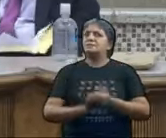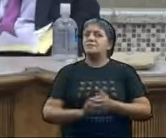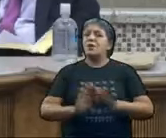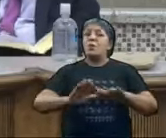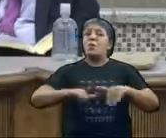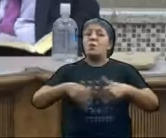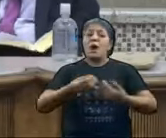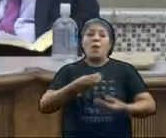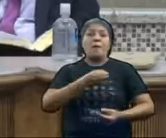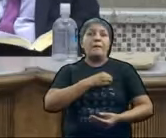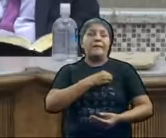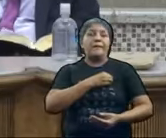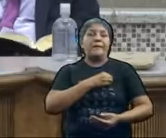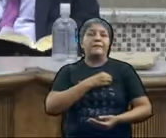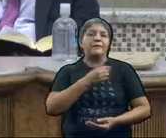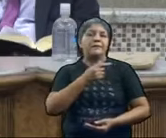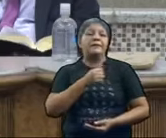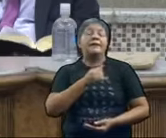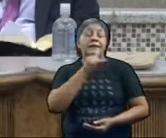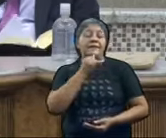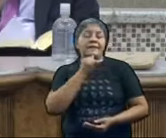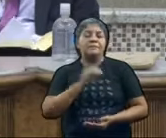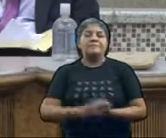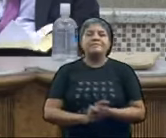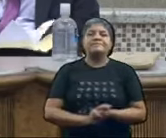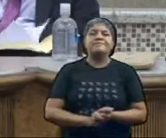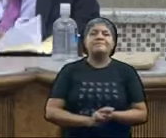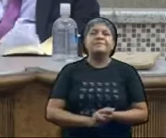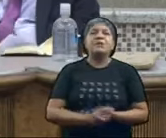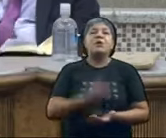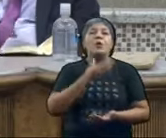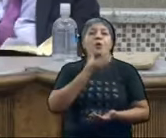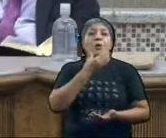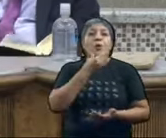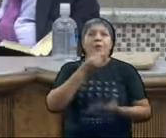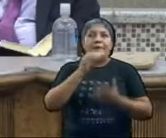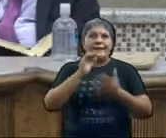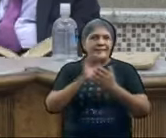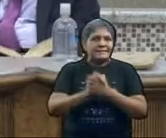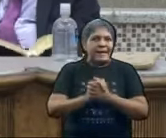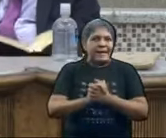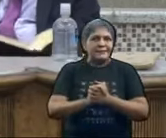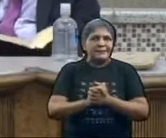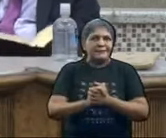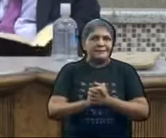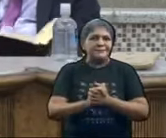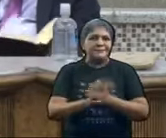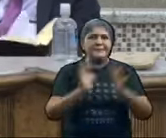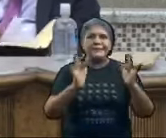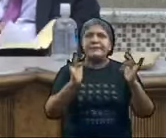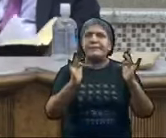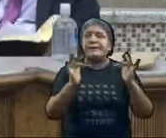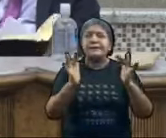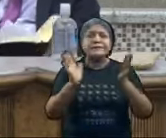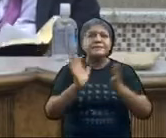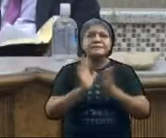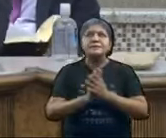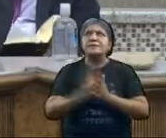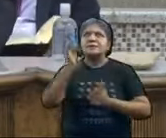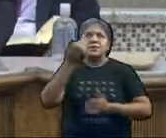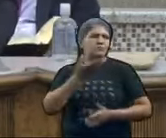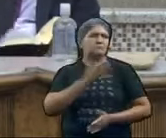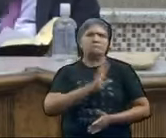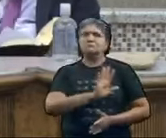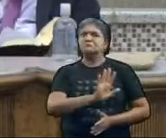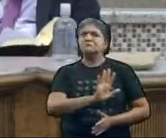o adultério, a fornicação, todo tipo de pornografia, todo tipo de imoralidade, Deus não